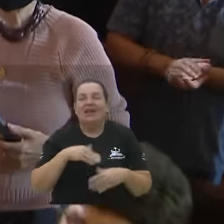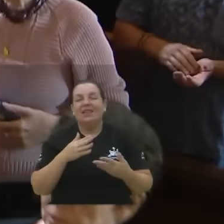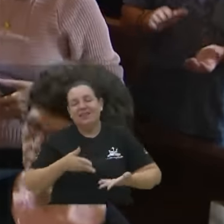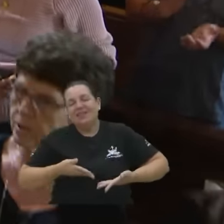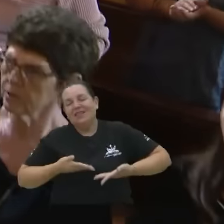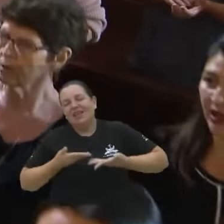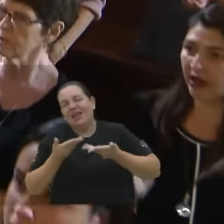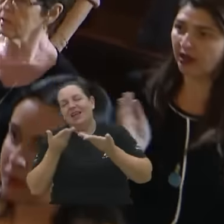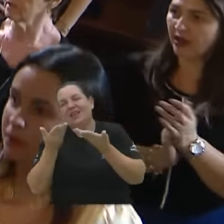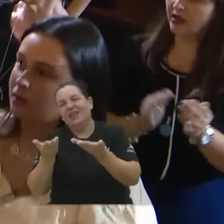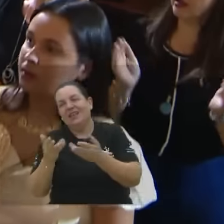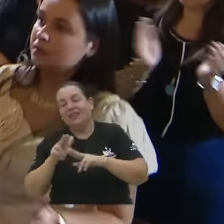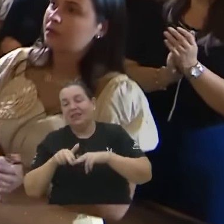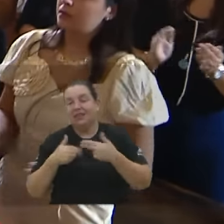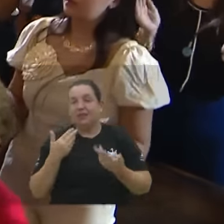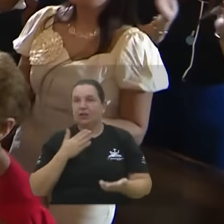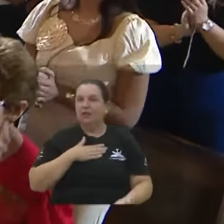amou e se